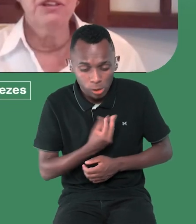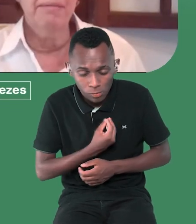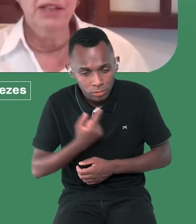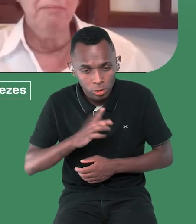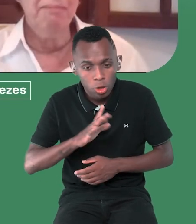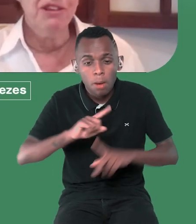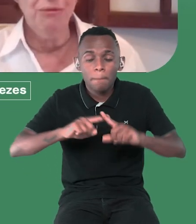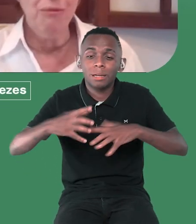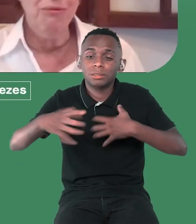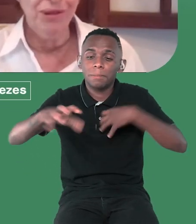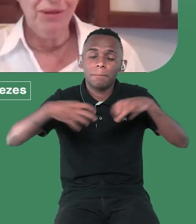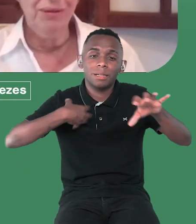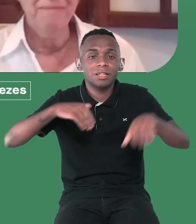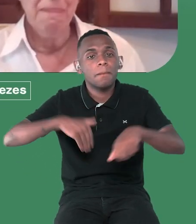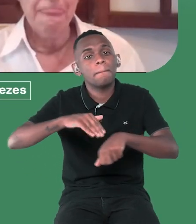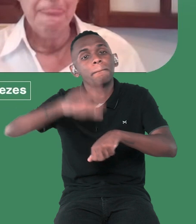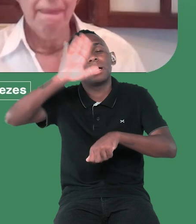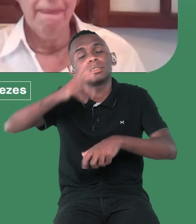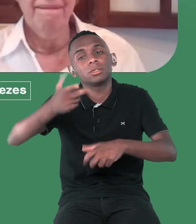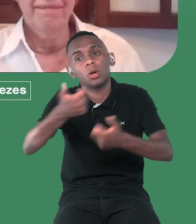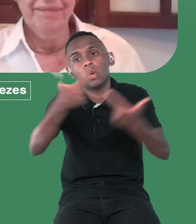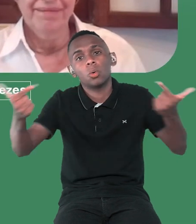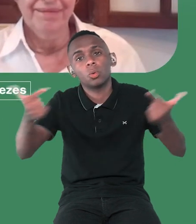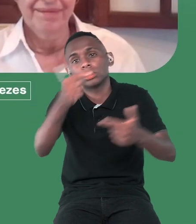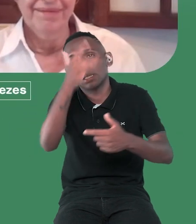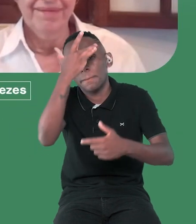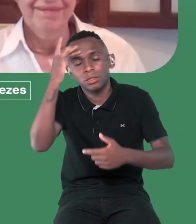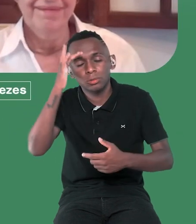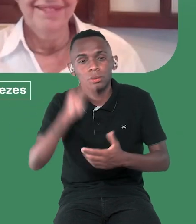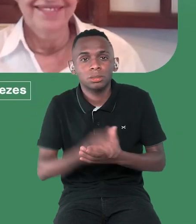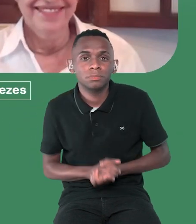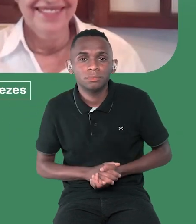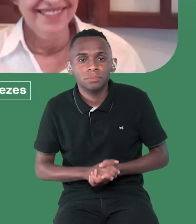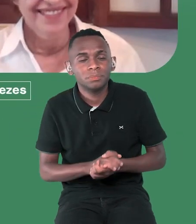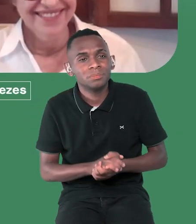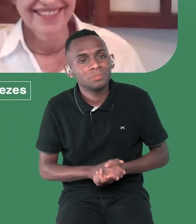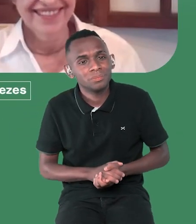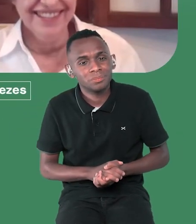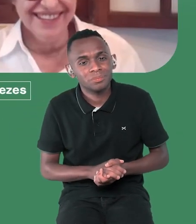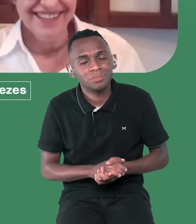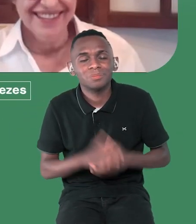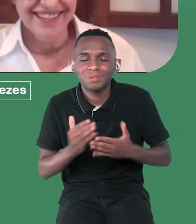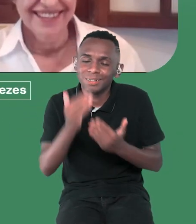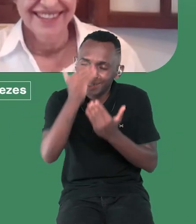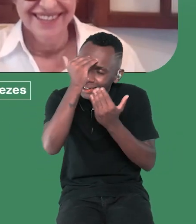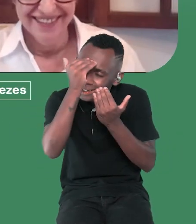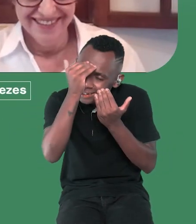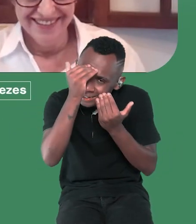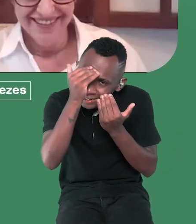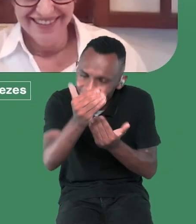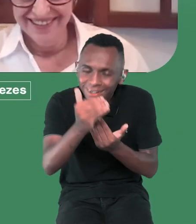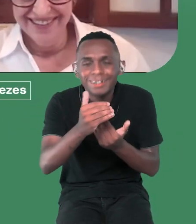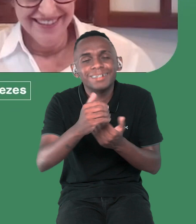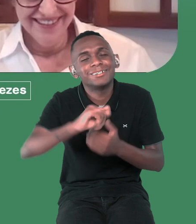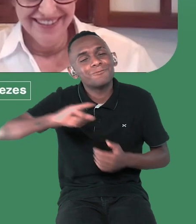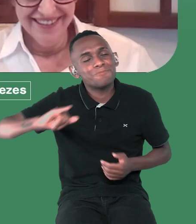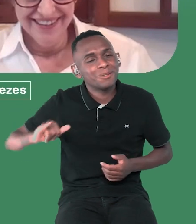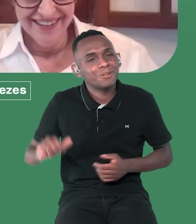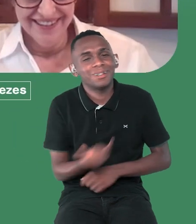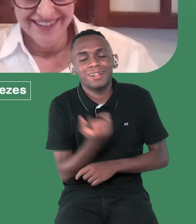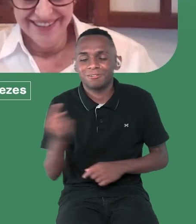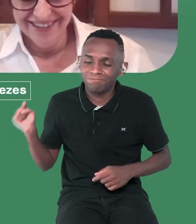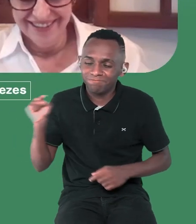para mim, eu nasci assim, e é o que eu sei fazer, e procuro Ai, que sempre bom.